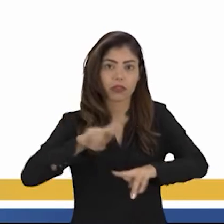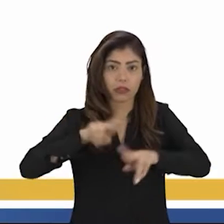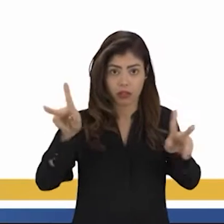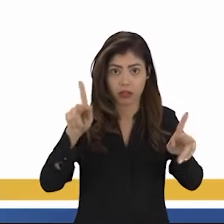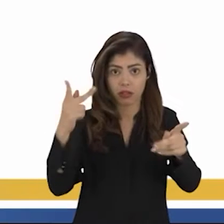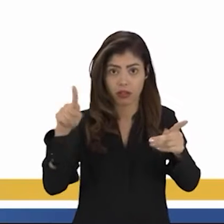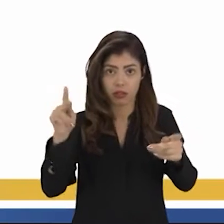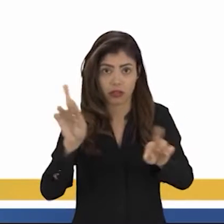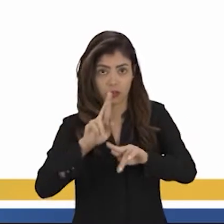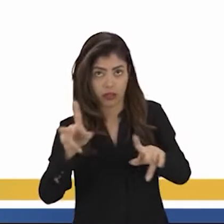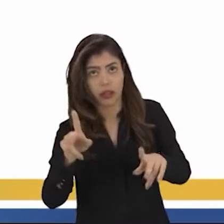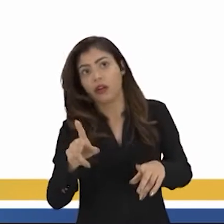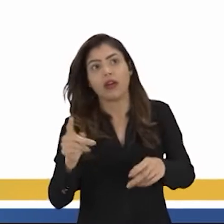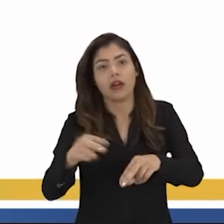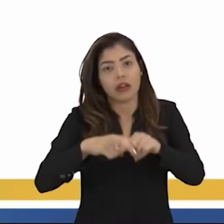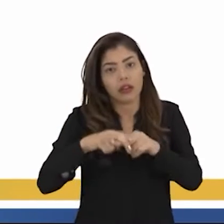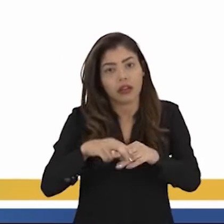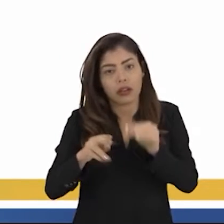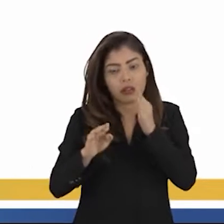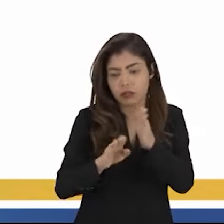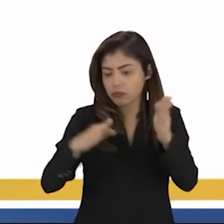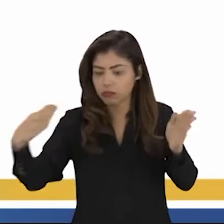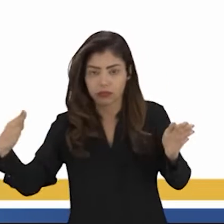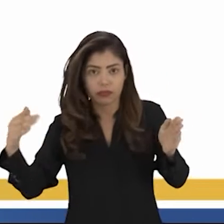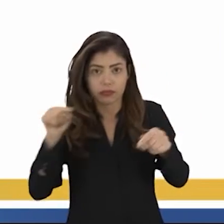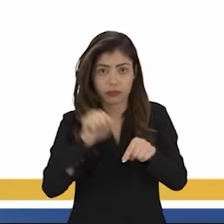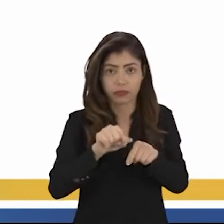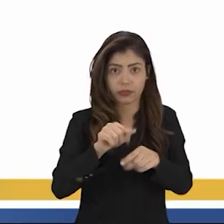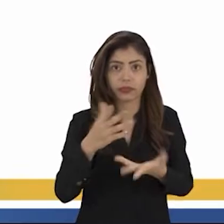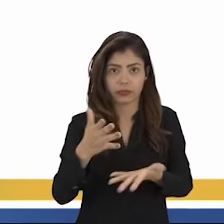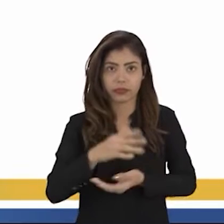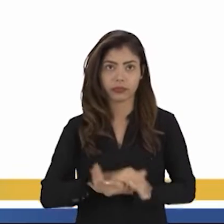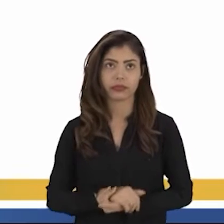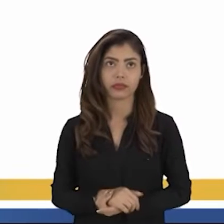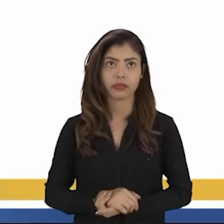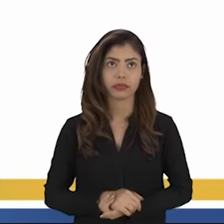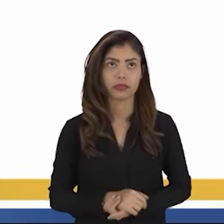totalmente diferentes, portanto, separados por um ponto.